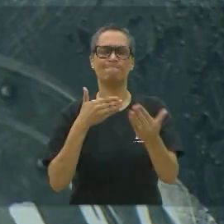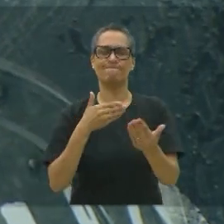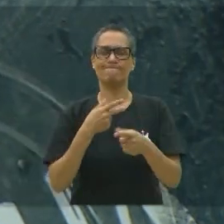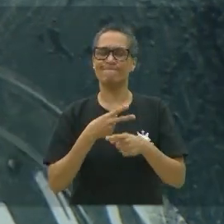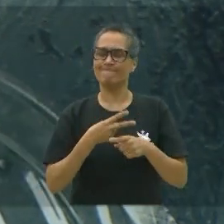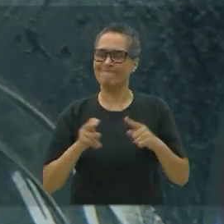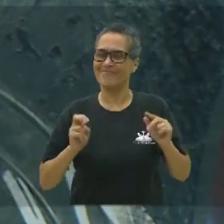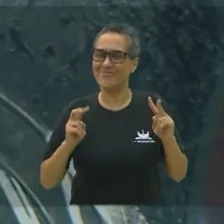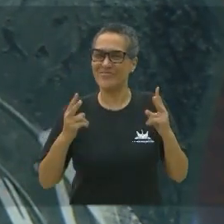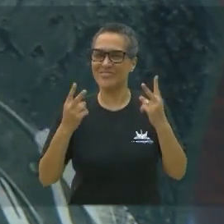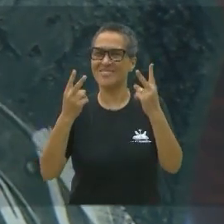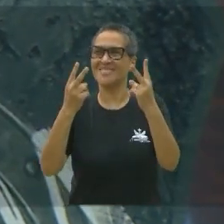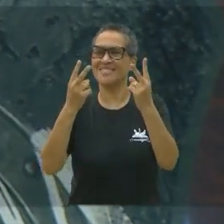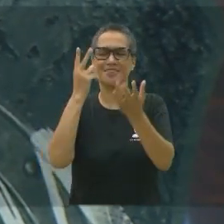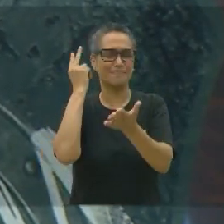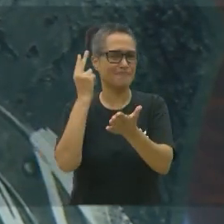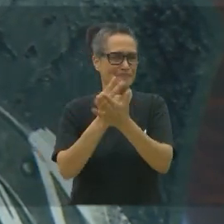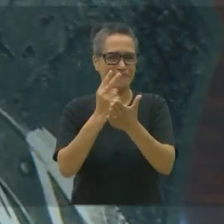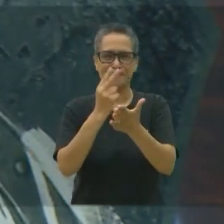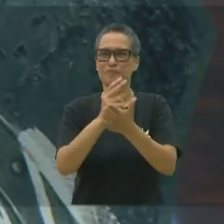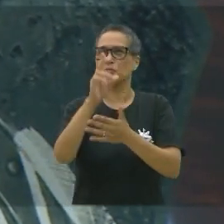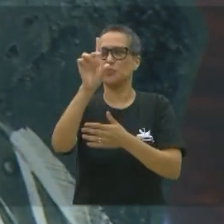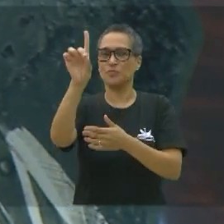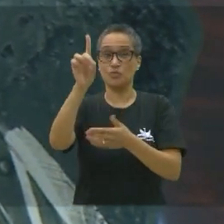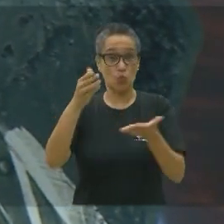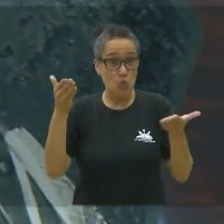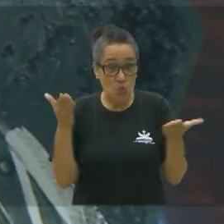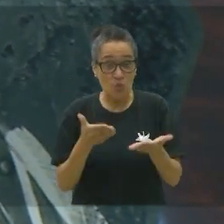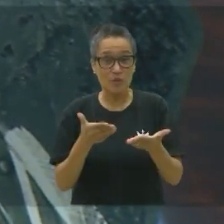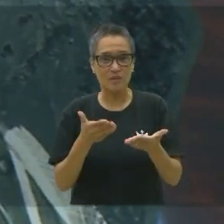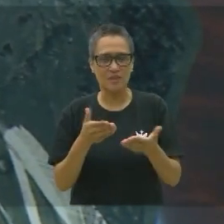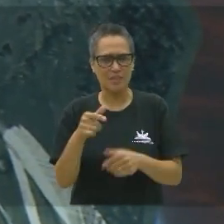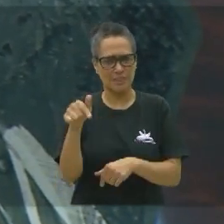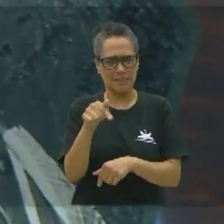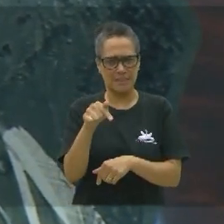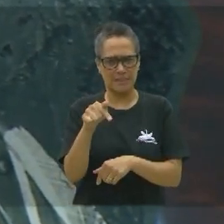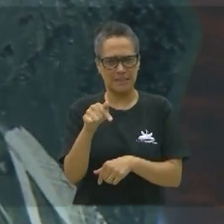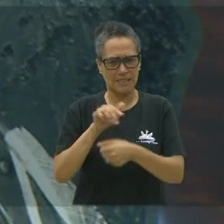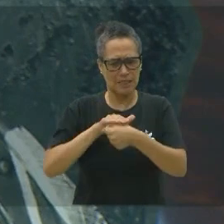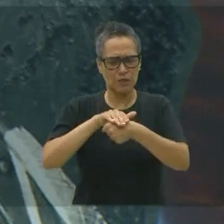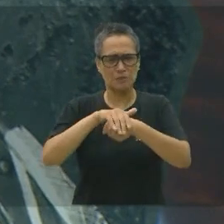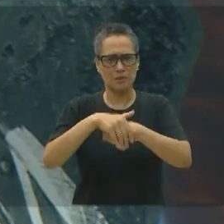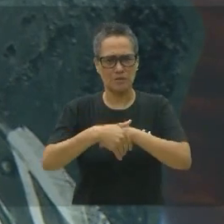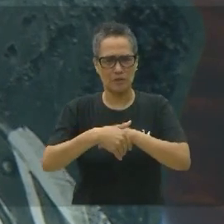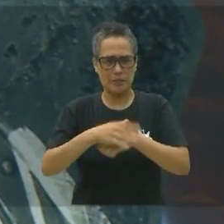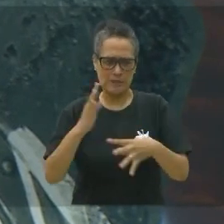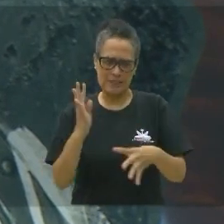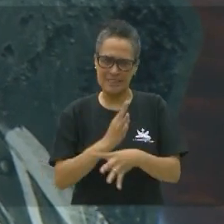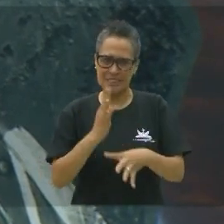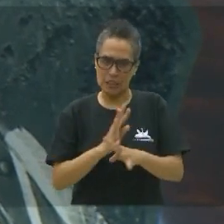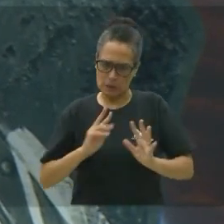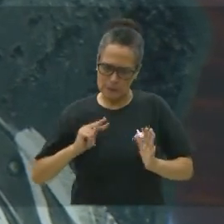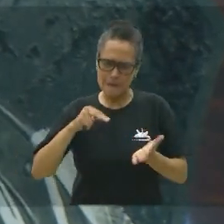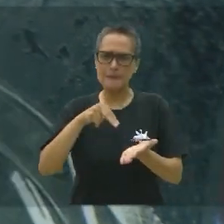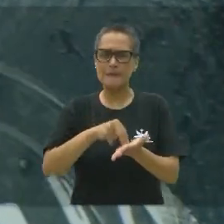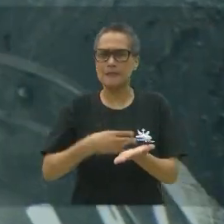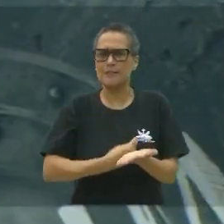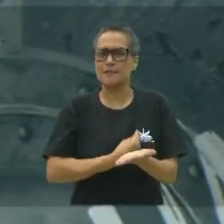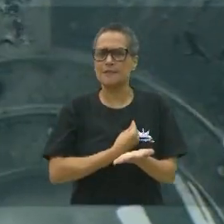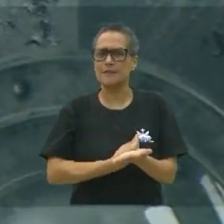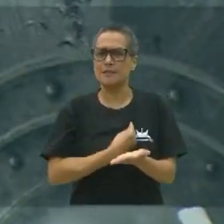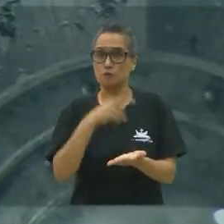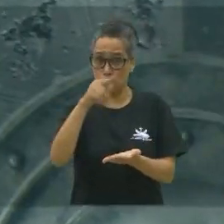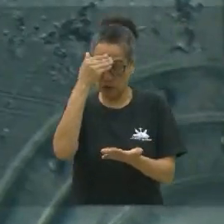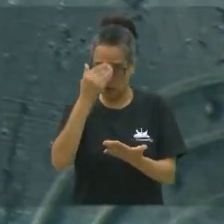sempre dEle. Esta é a sétima noite. Se você passou por tudo e está aqui, é porque você